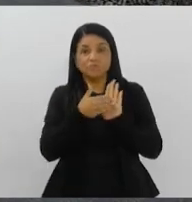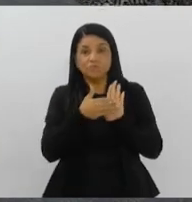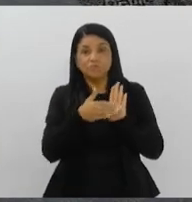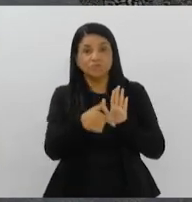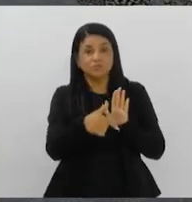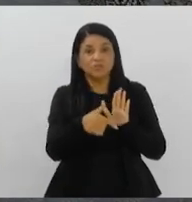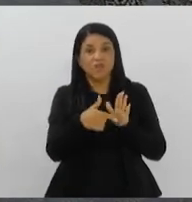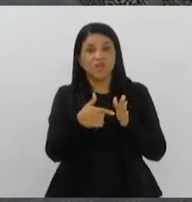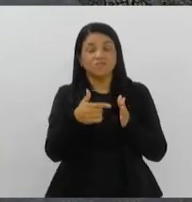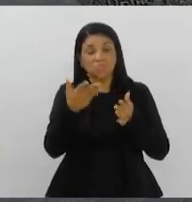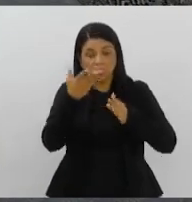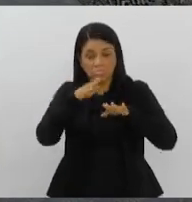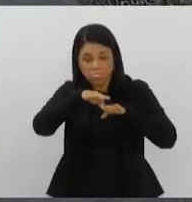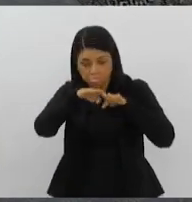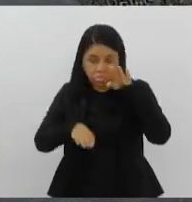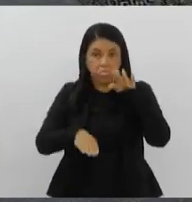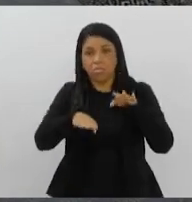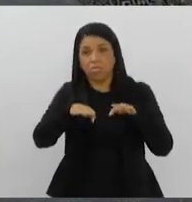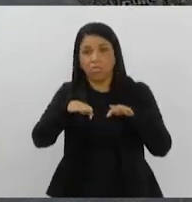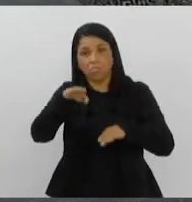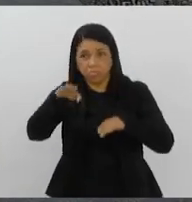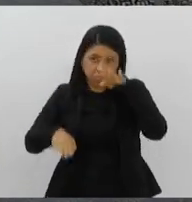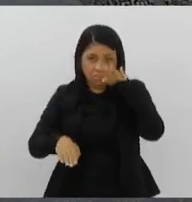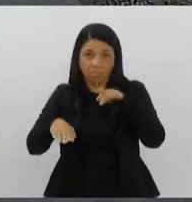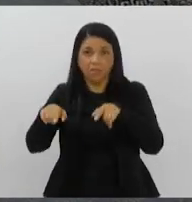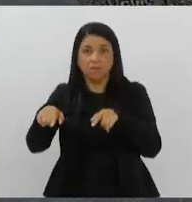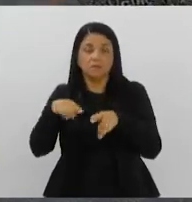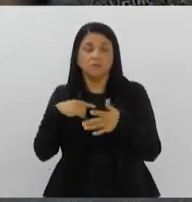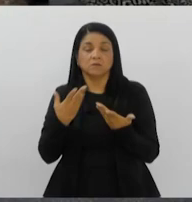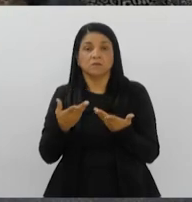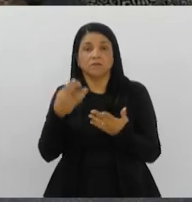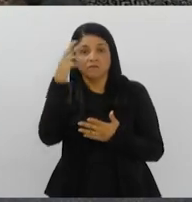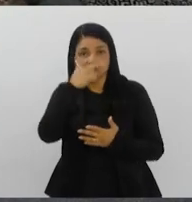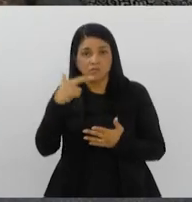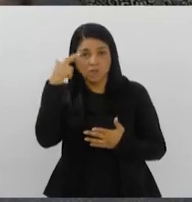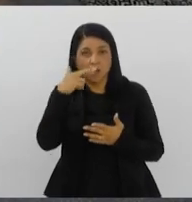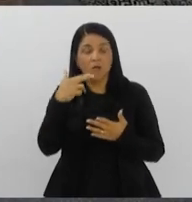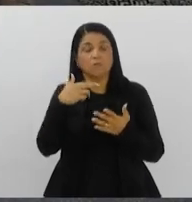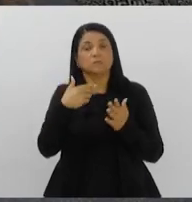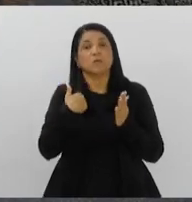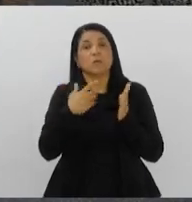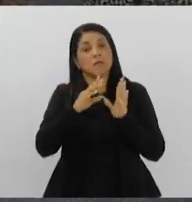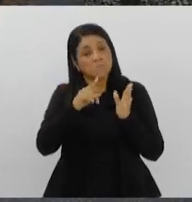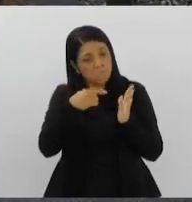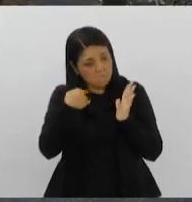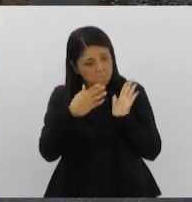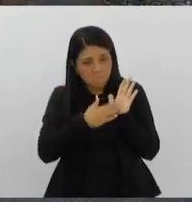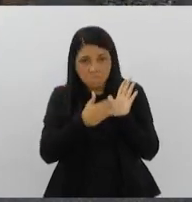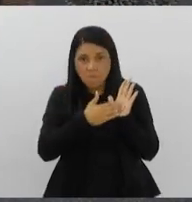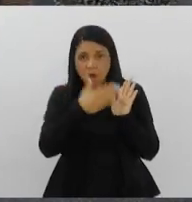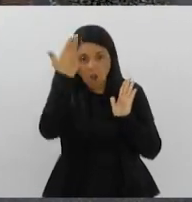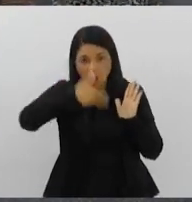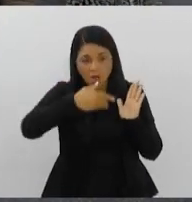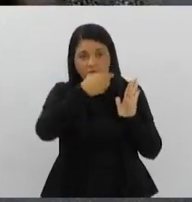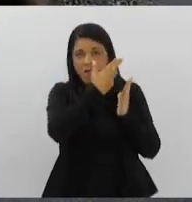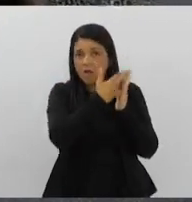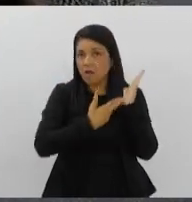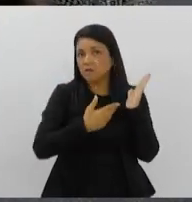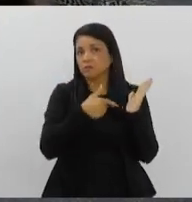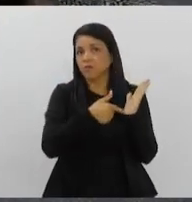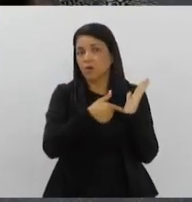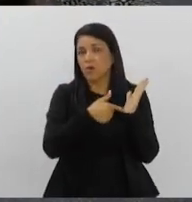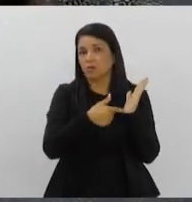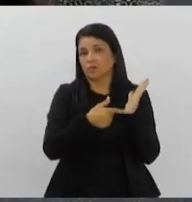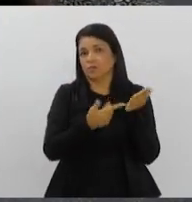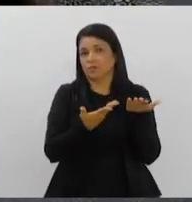fiscal, apesar de todos os relatórios, o recente do Tribunal de Contas, mostrando um desequilíbrio gritante. Eu